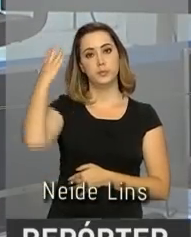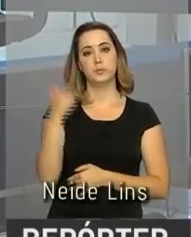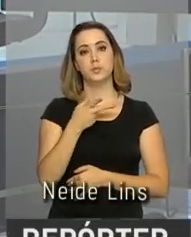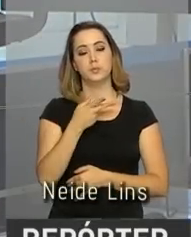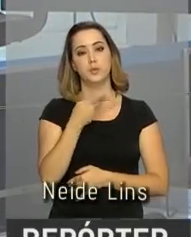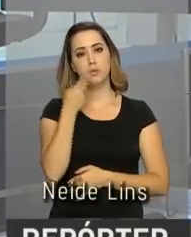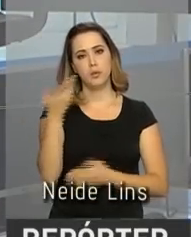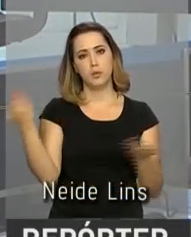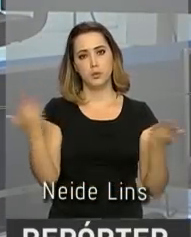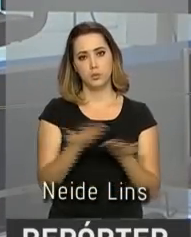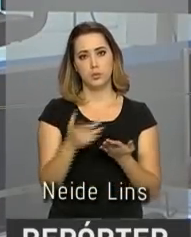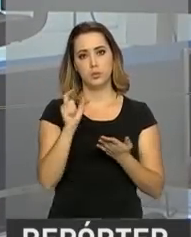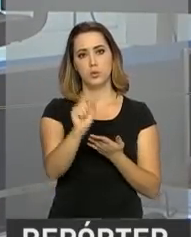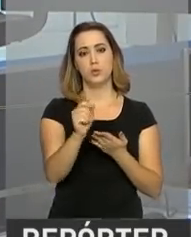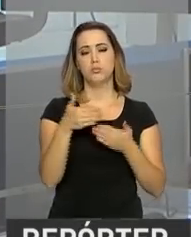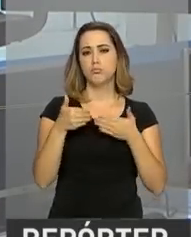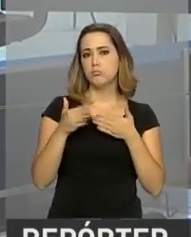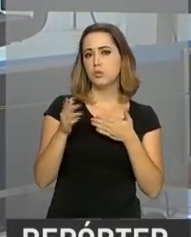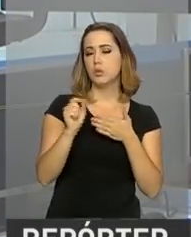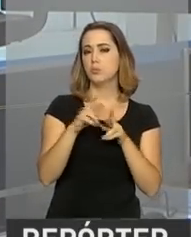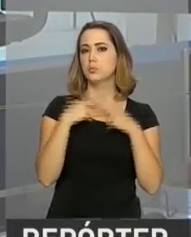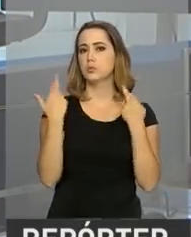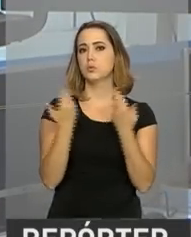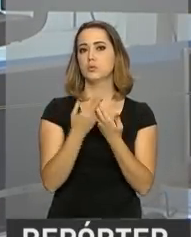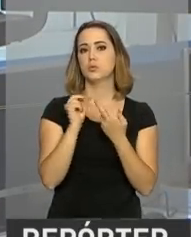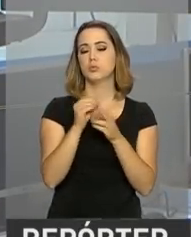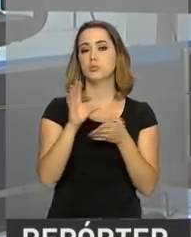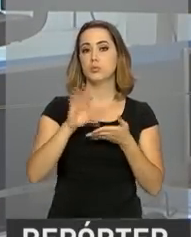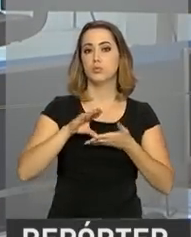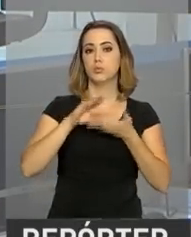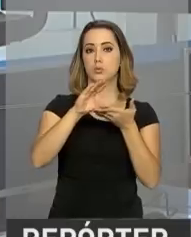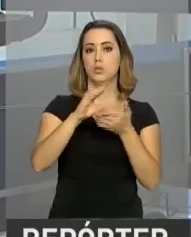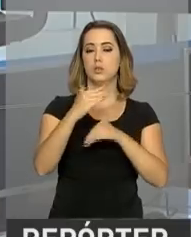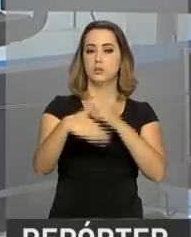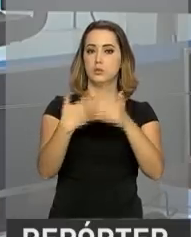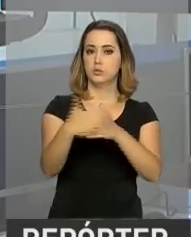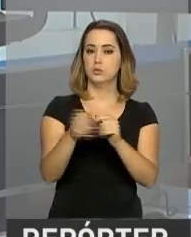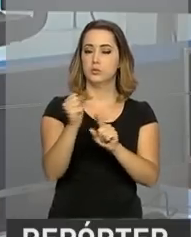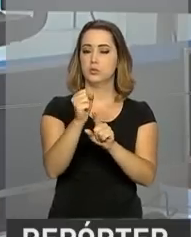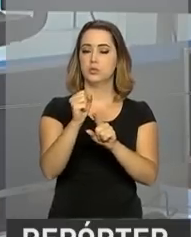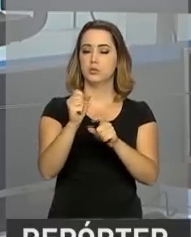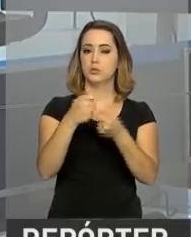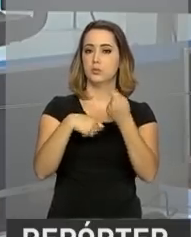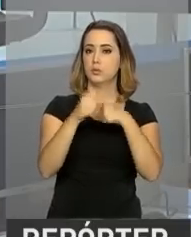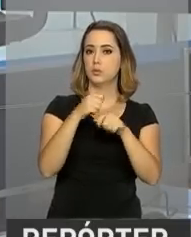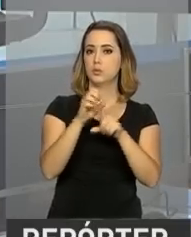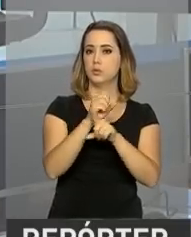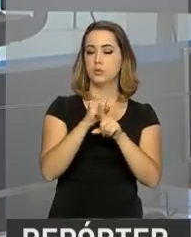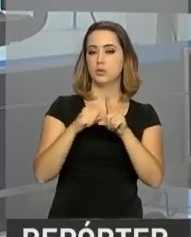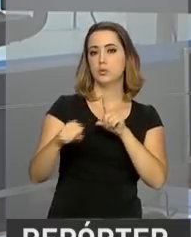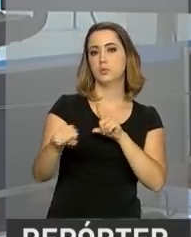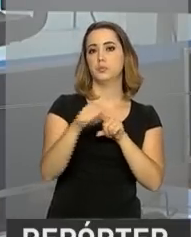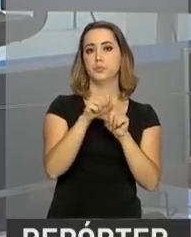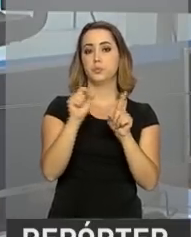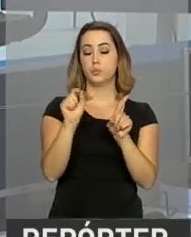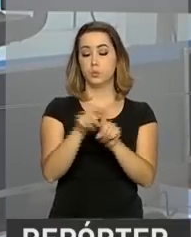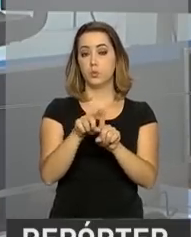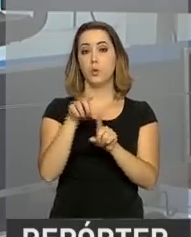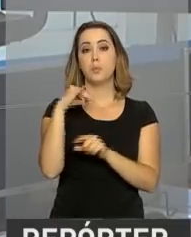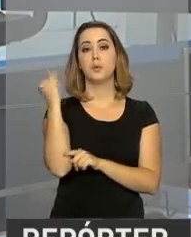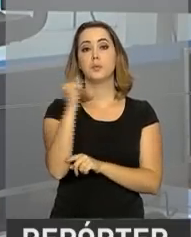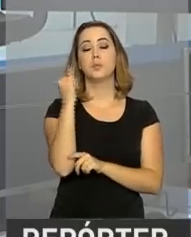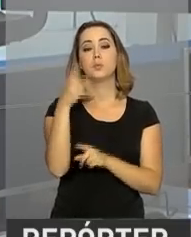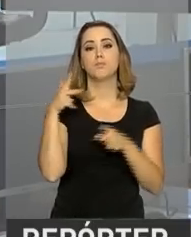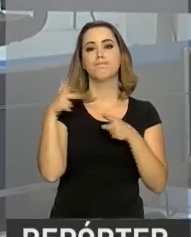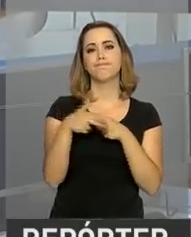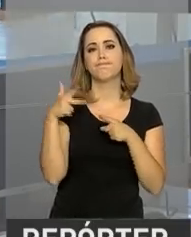nesta segunda-feira, na abertura da reunião do Conselho de Desenvolvimento Econômico e Social, o Conselhão, sobre a importância do corte de